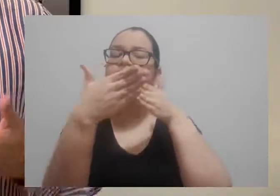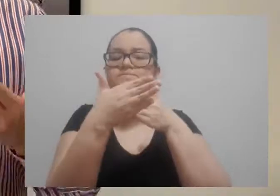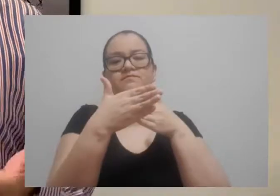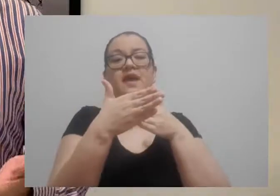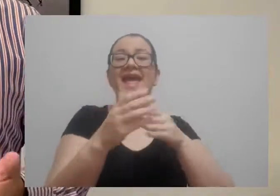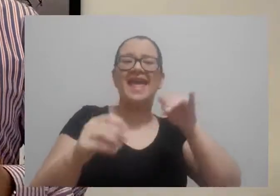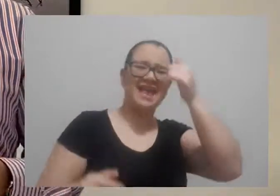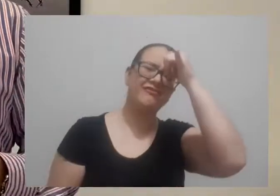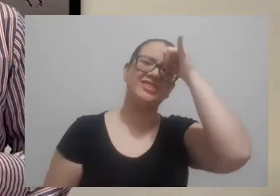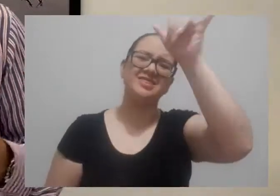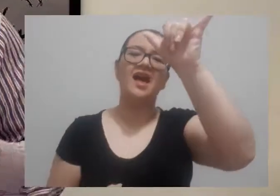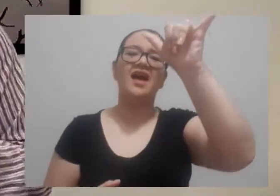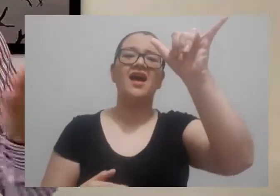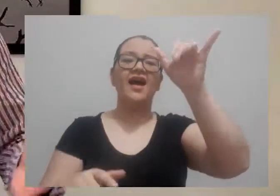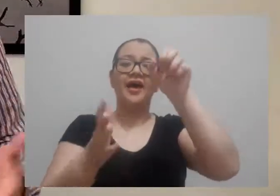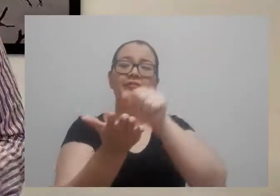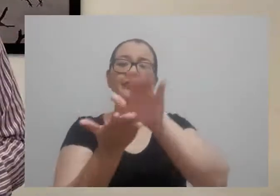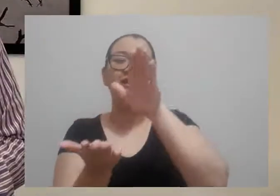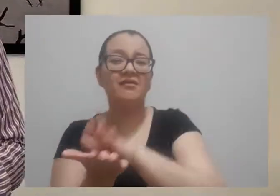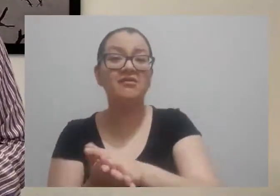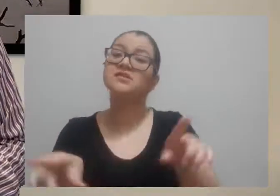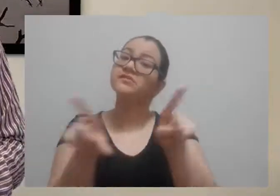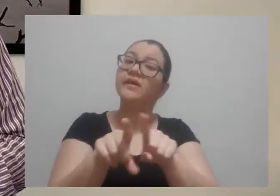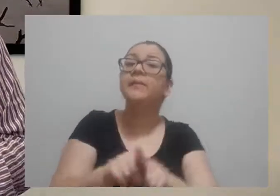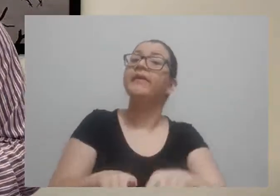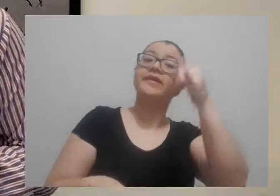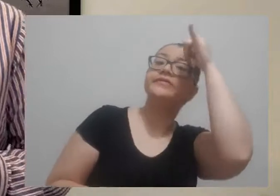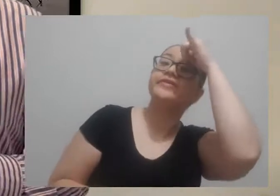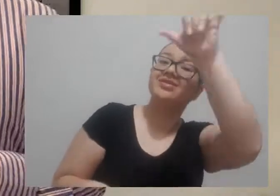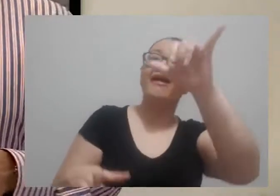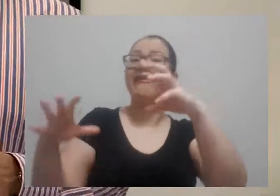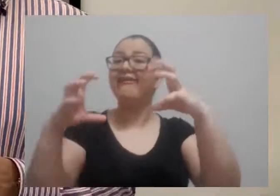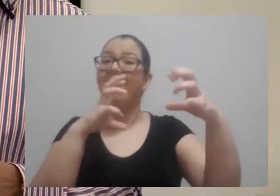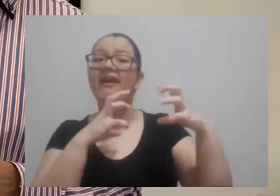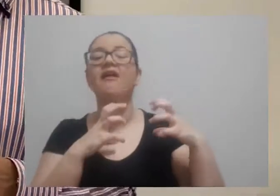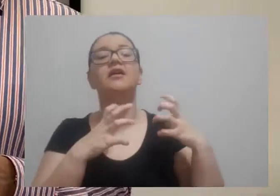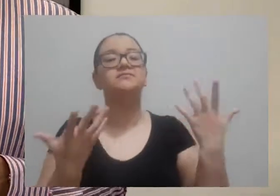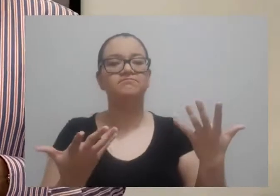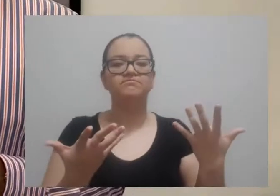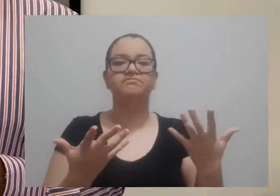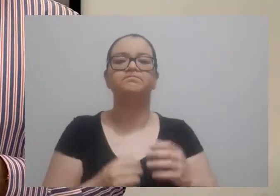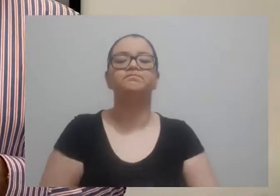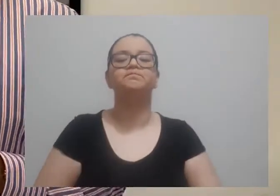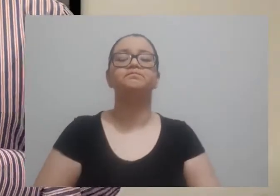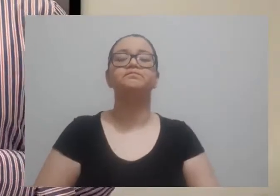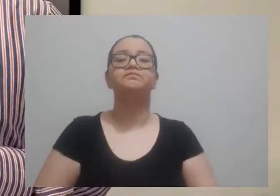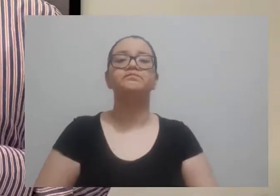vingança entre famílias e guerra entre as tribos. Esse seria o primeiro aspecto. não olhar apenas a prescrição, que